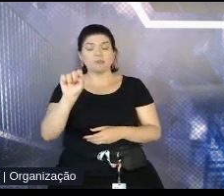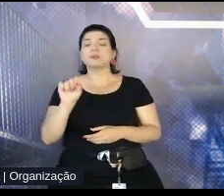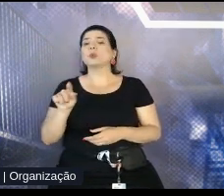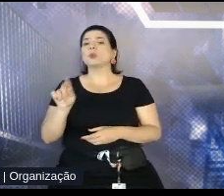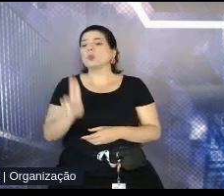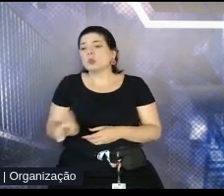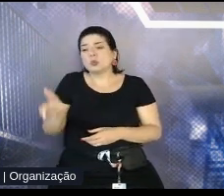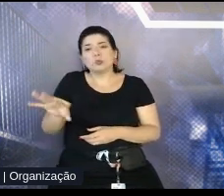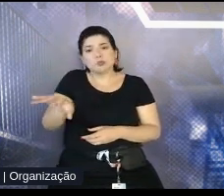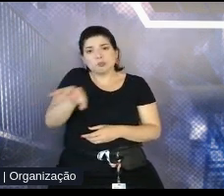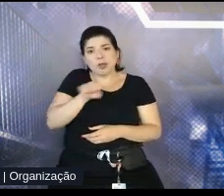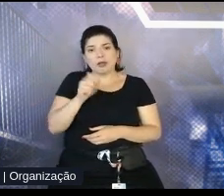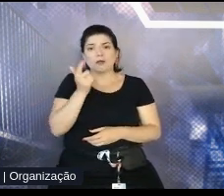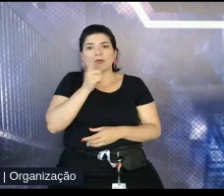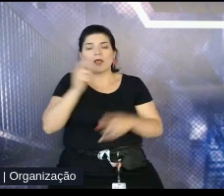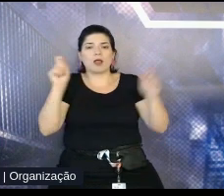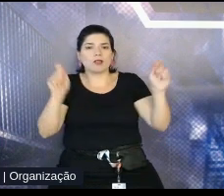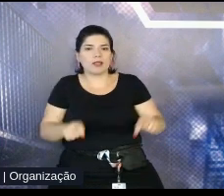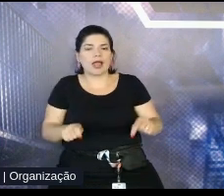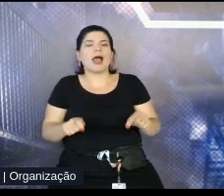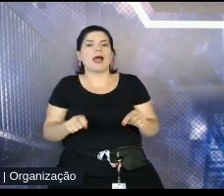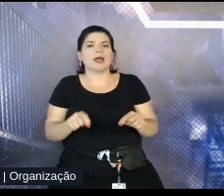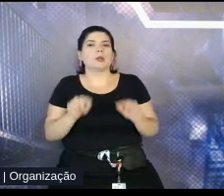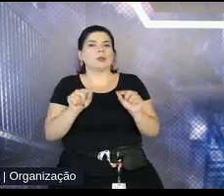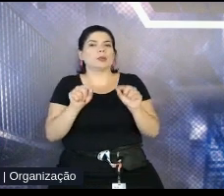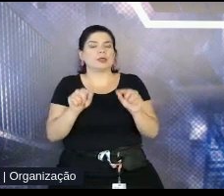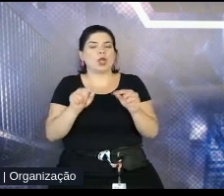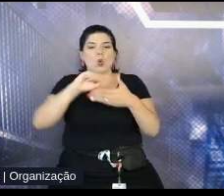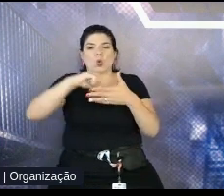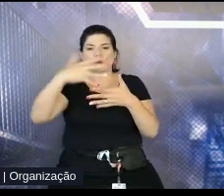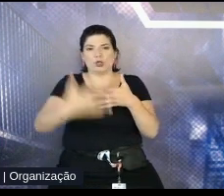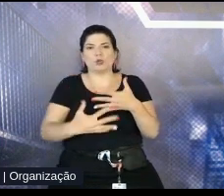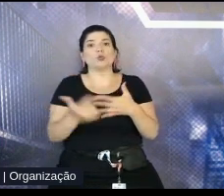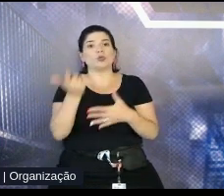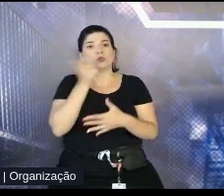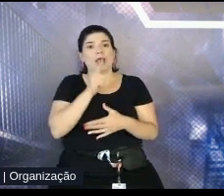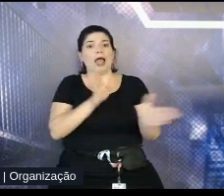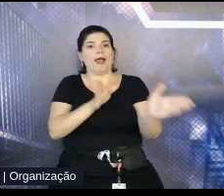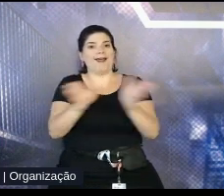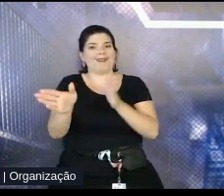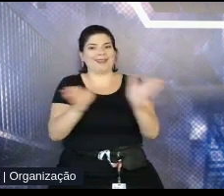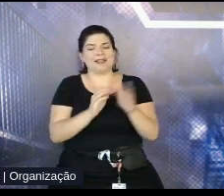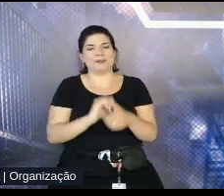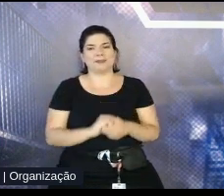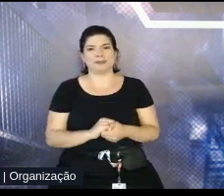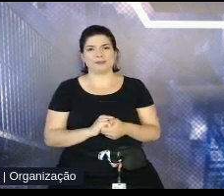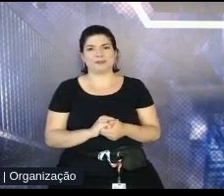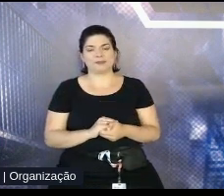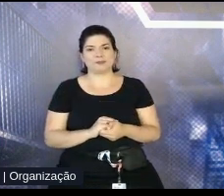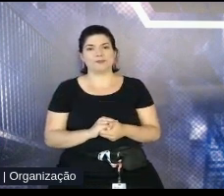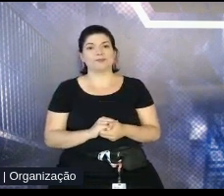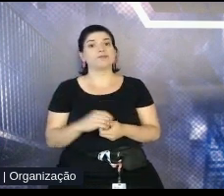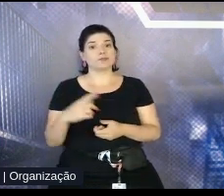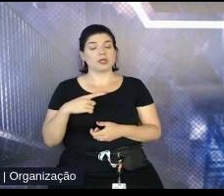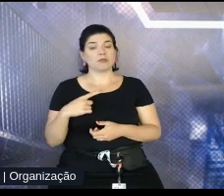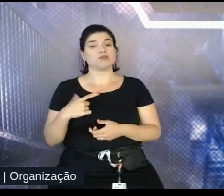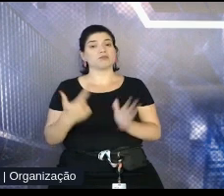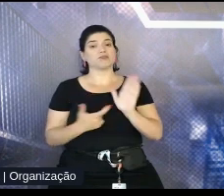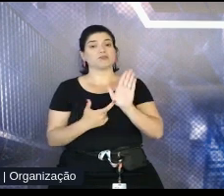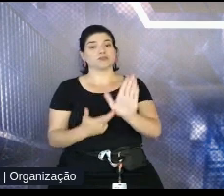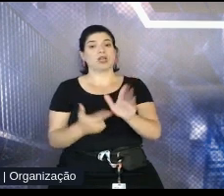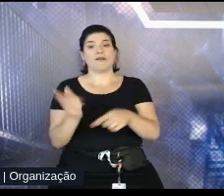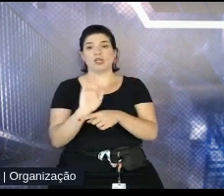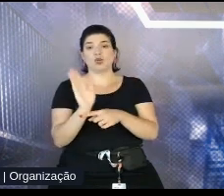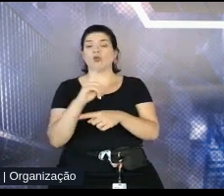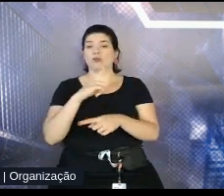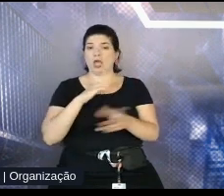uso dela para poder estar enriquecendo o conteúdo desses vídeos, né? E a partir do momento que a gente enriquece o conteúdo desses vídeos, a gente